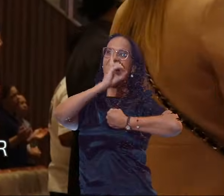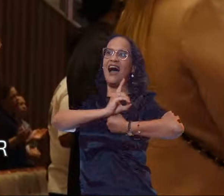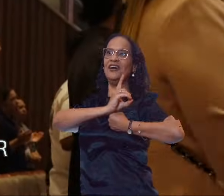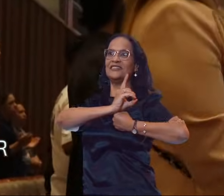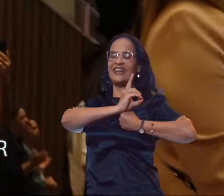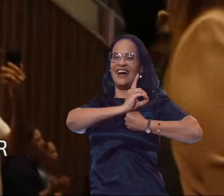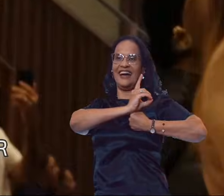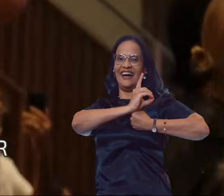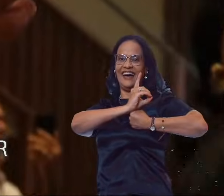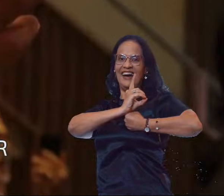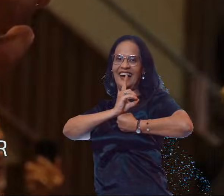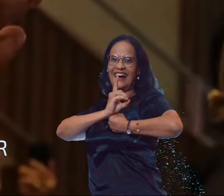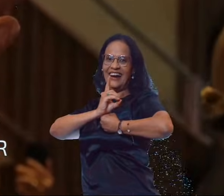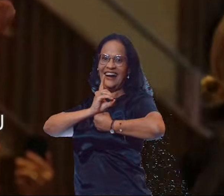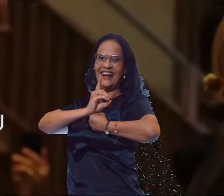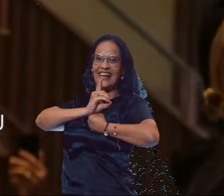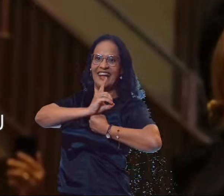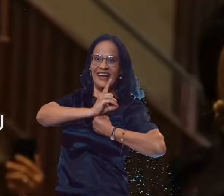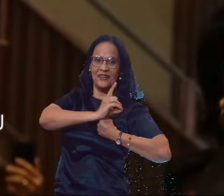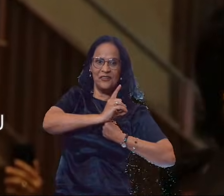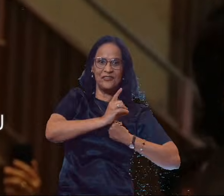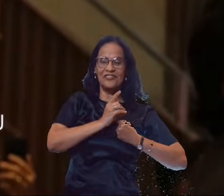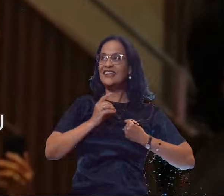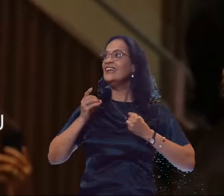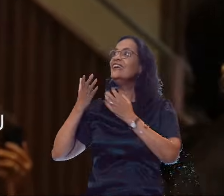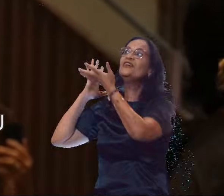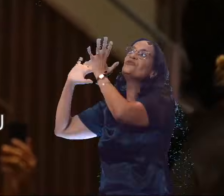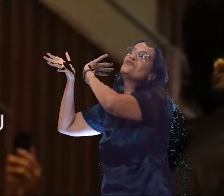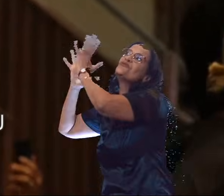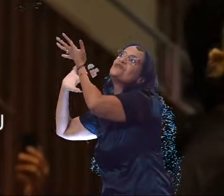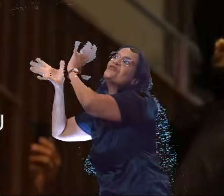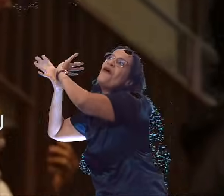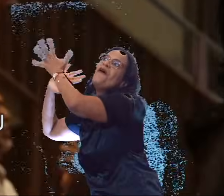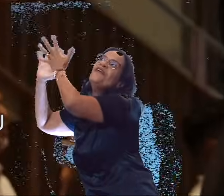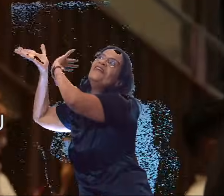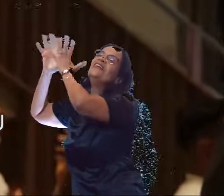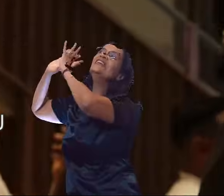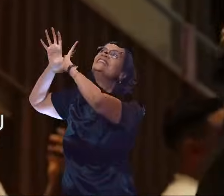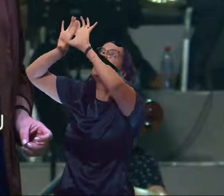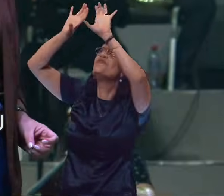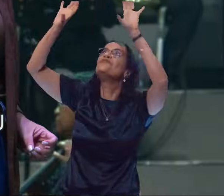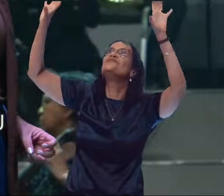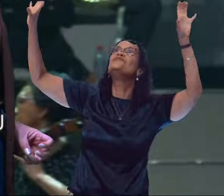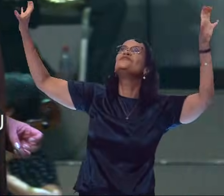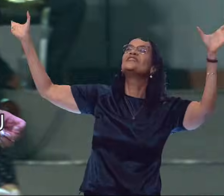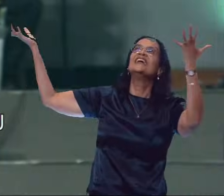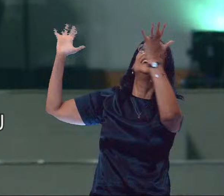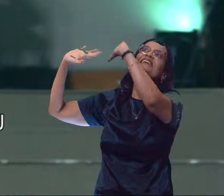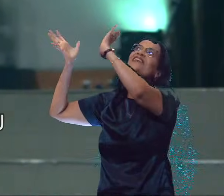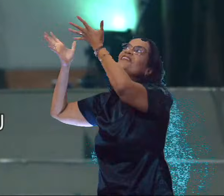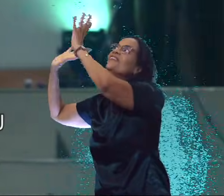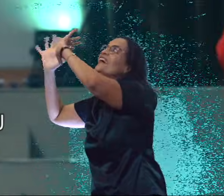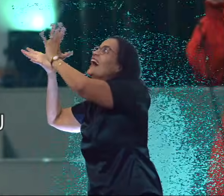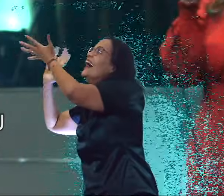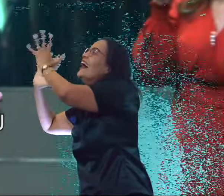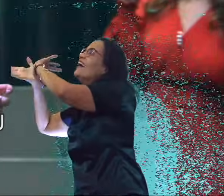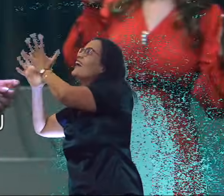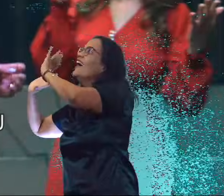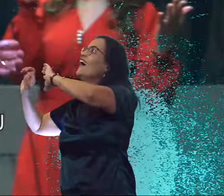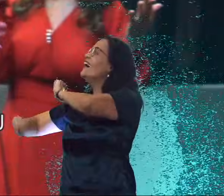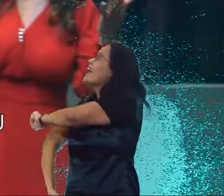teu altar, quero ouvir o som do céu,